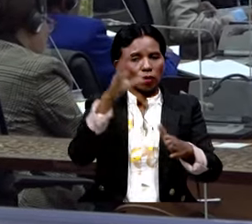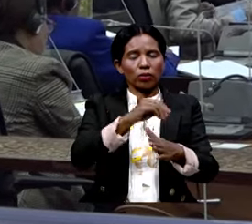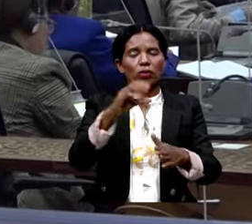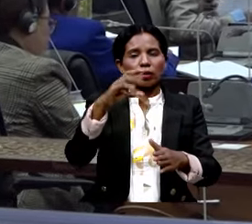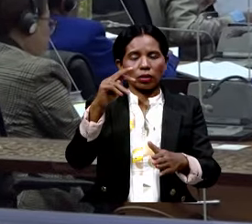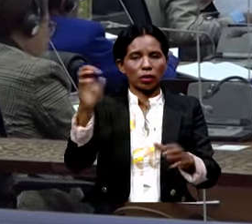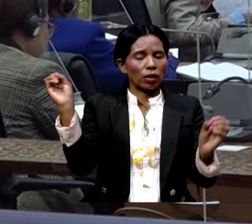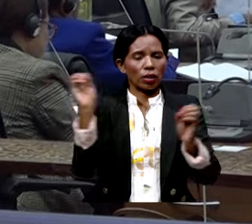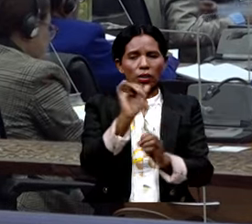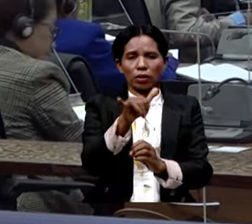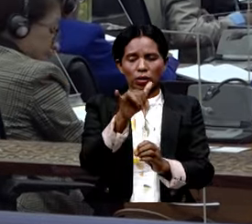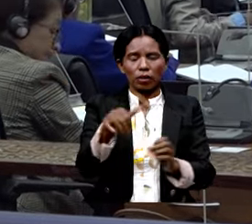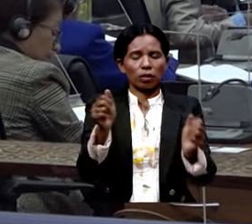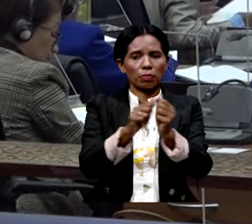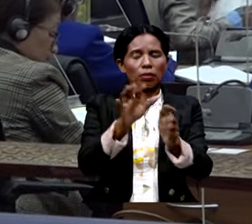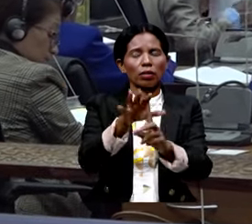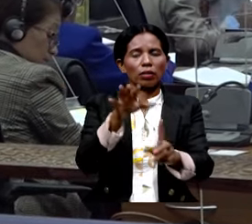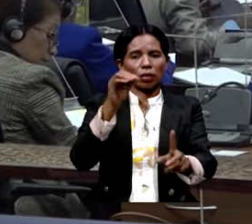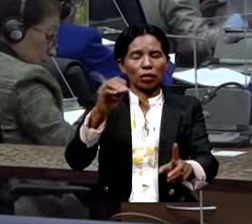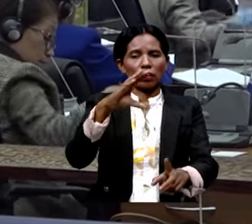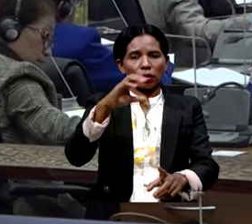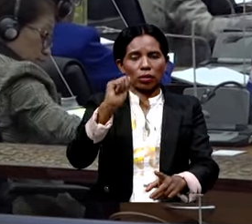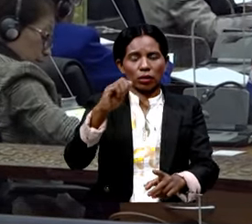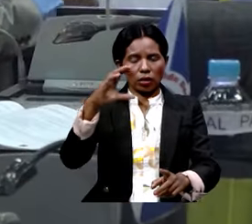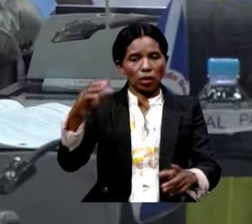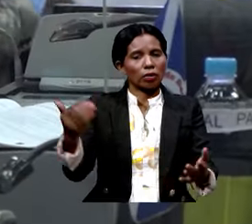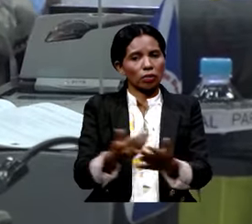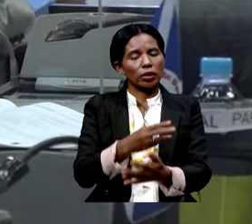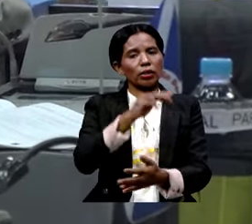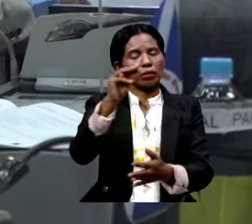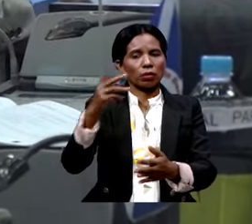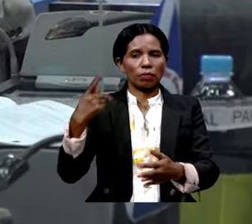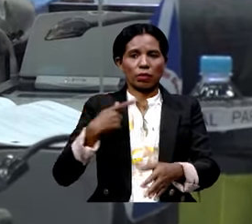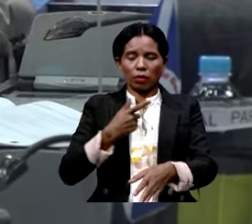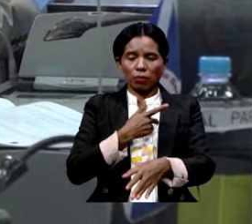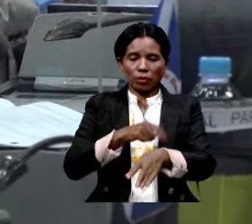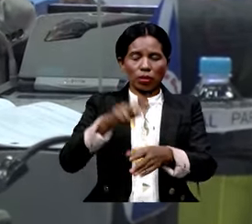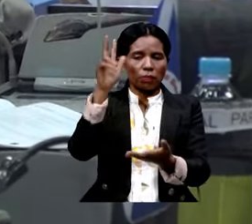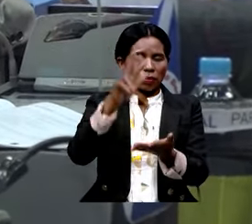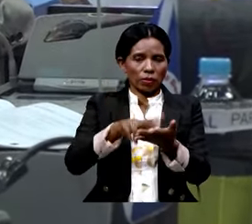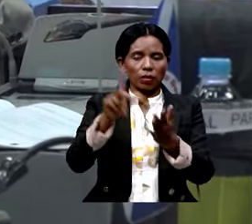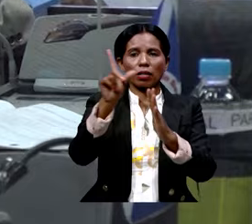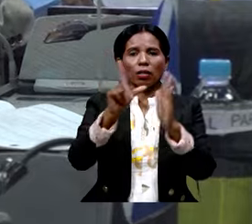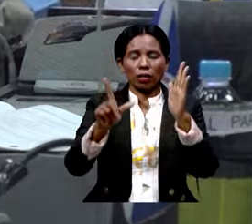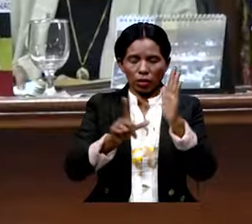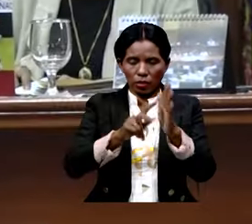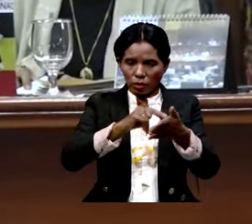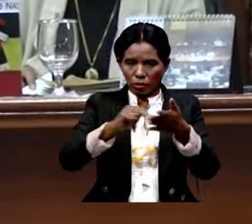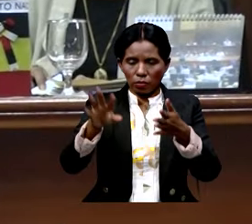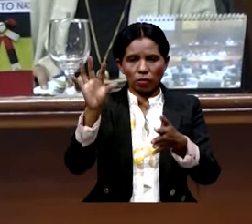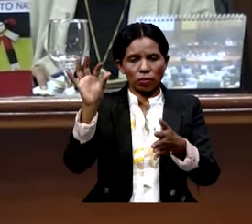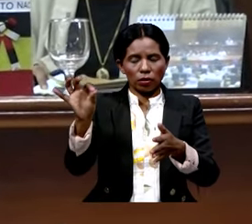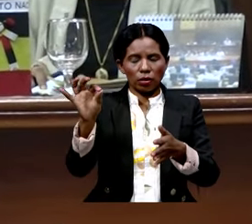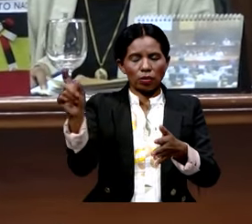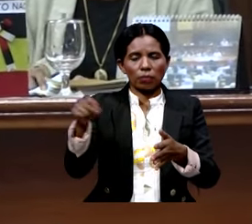a consenso e a nomeação comissário FOM. No ne ia segunda ne Parlamento Nacional aprova alteração lei número ualo para rihun